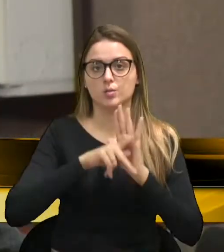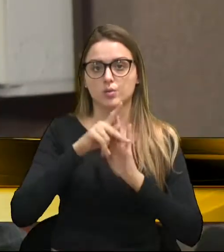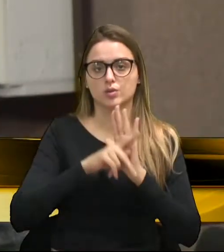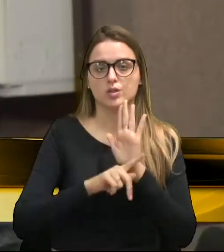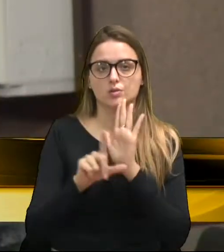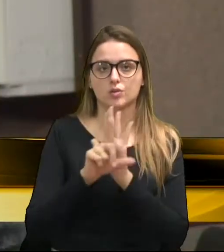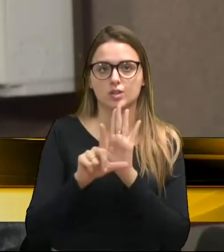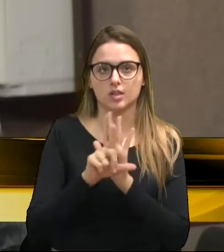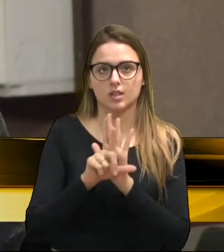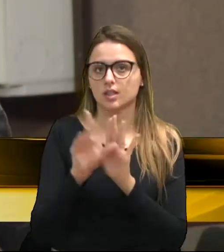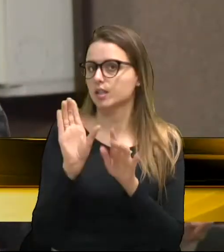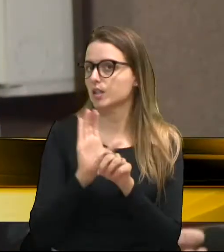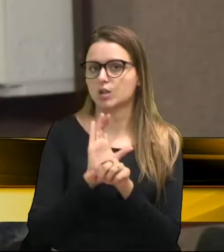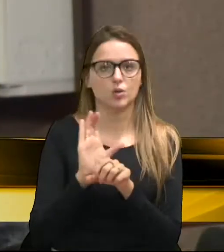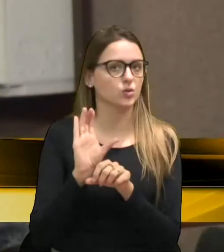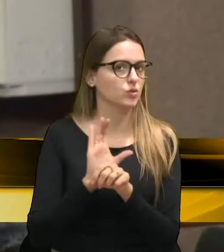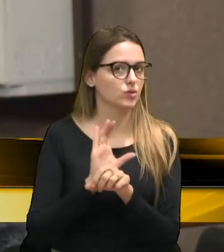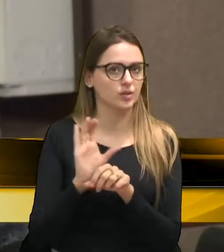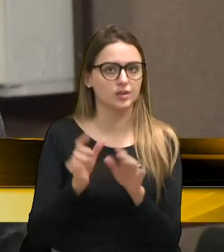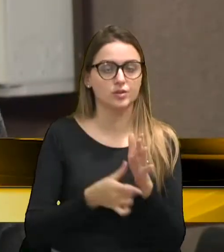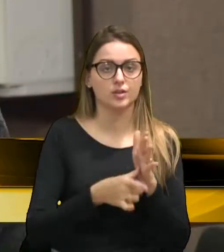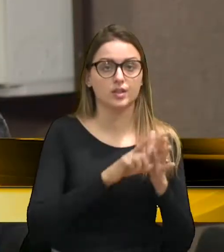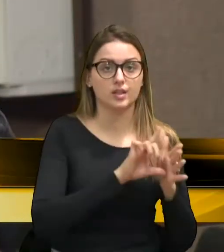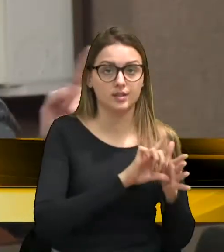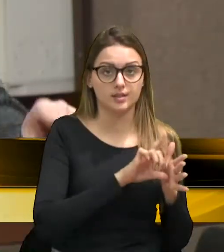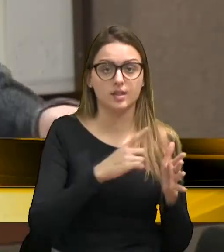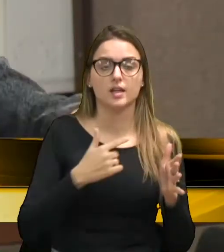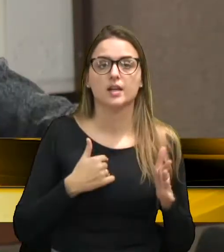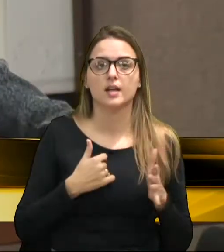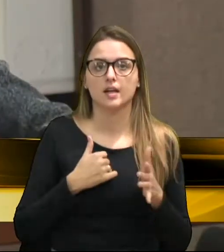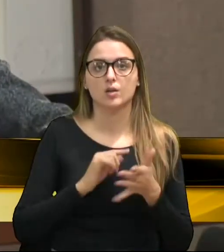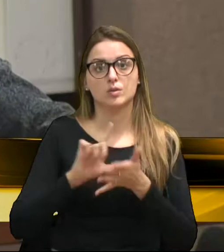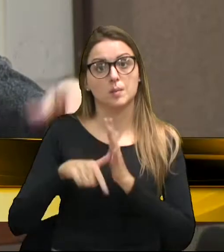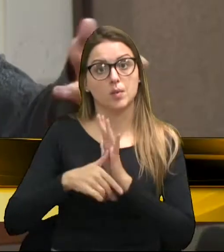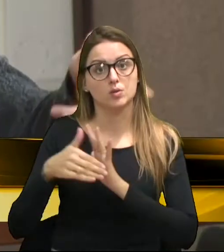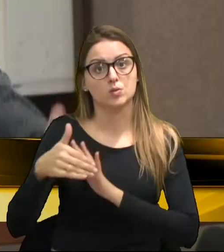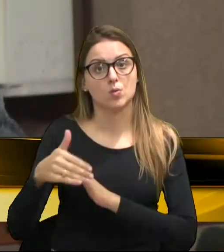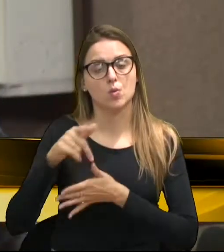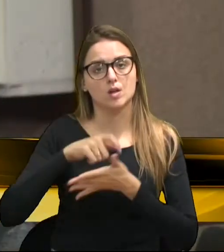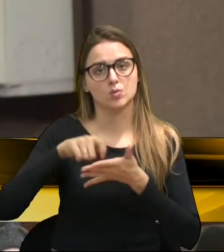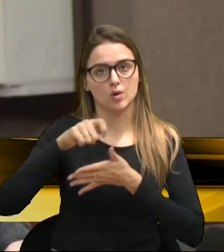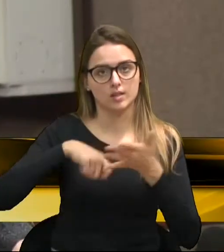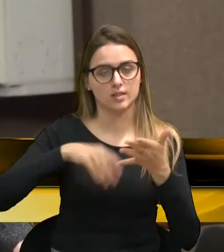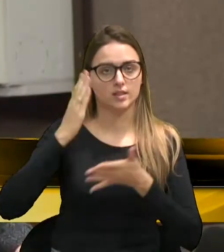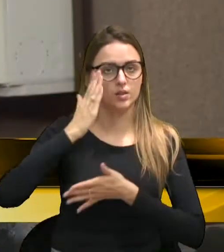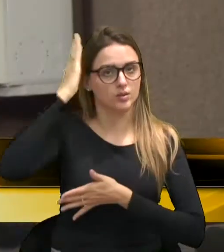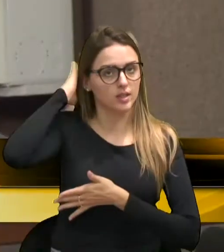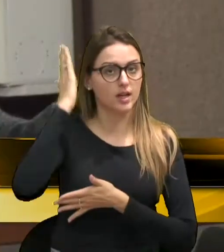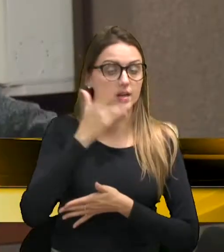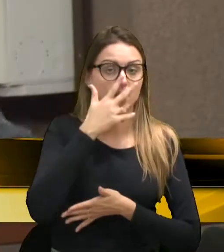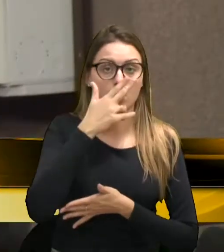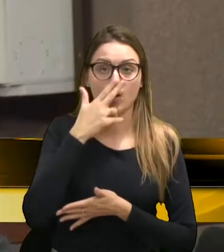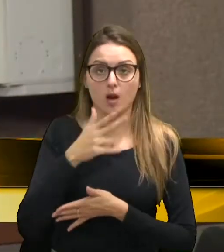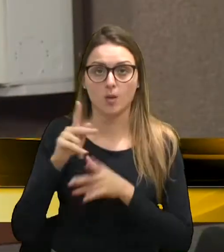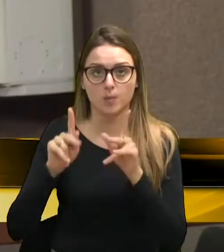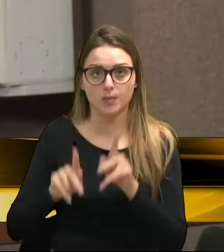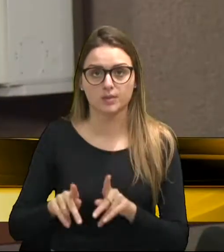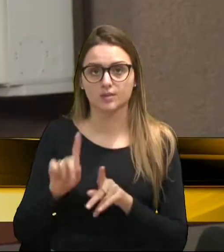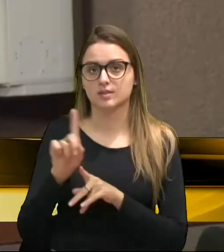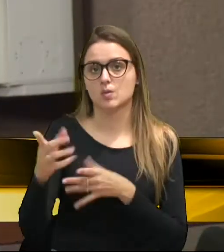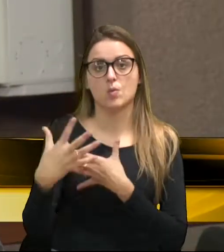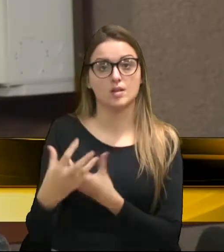derrubamos em inconstitucionalidade anteriormente, eu espero que no momento que o prefeito vetar, os mesmos que se manifestaram, derrubem o